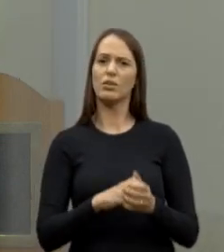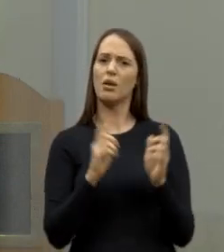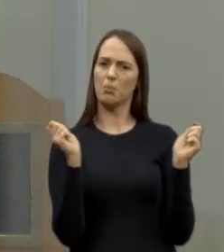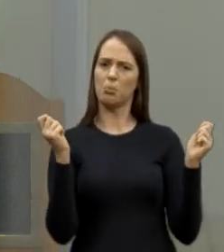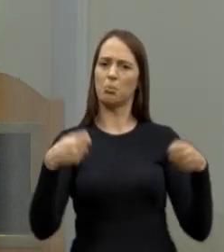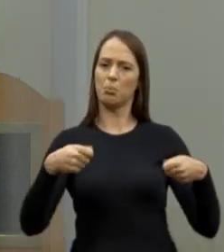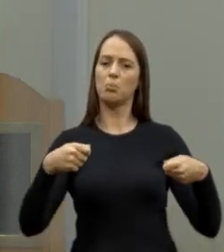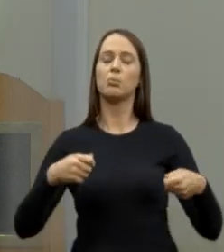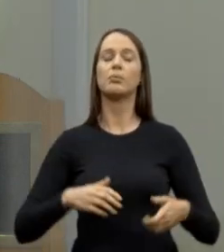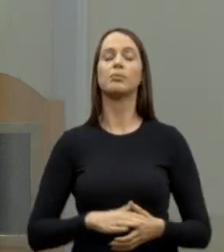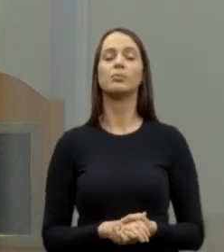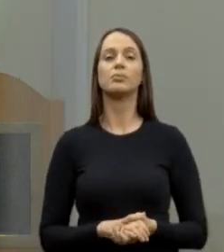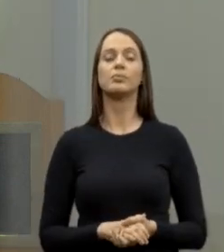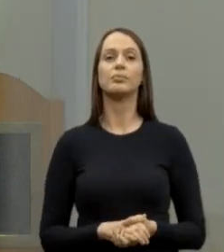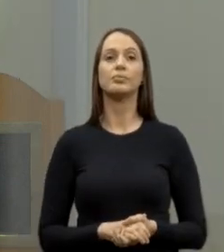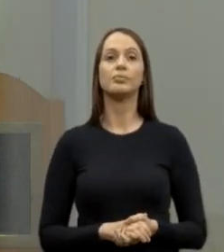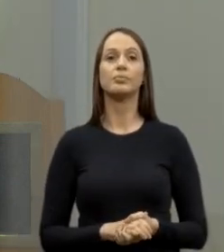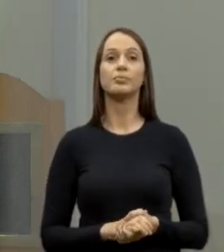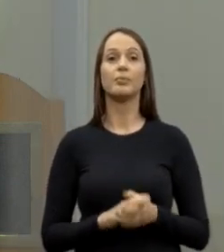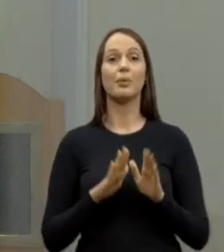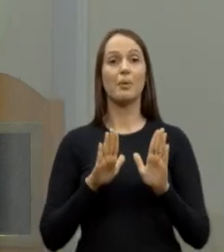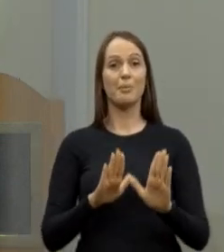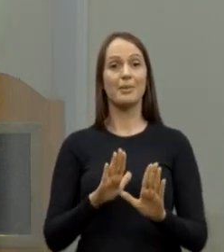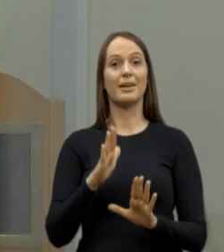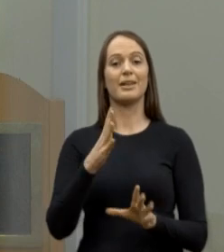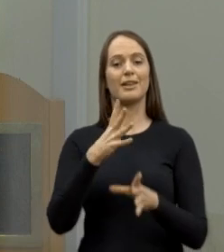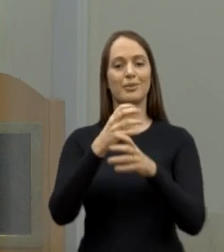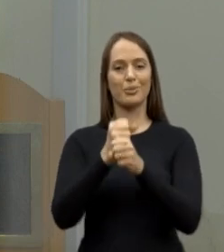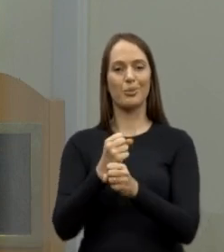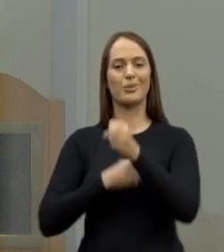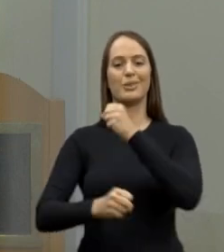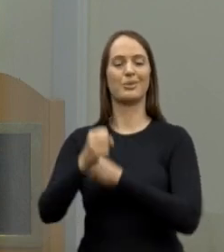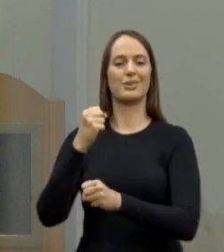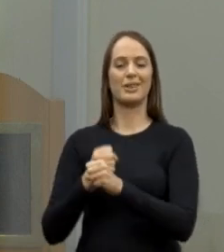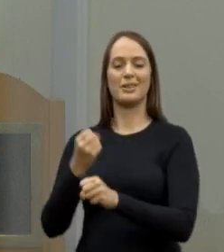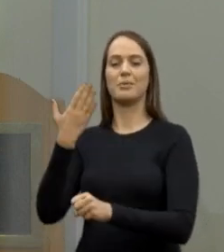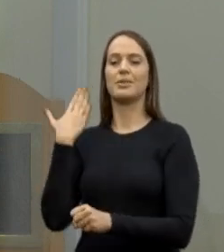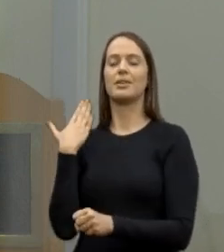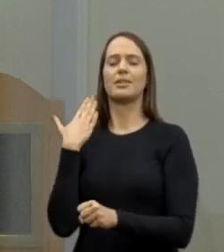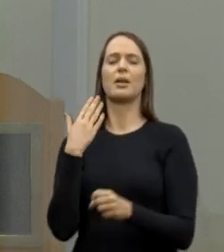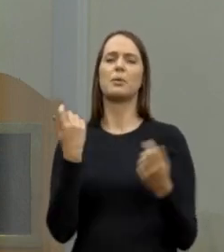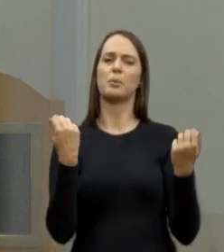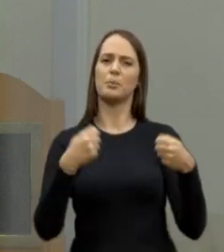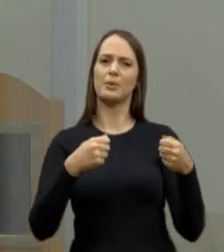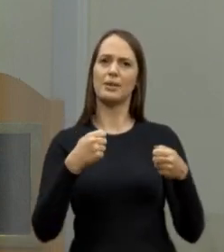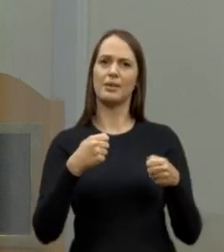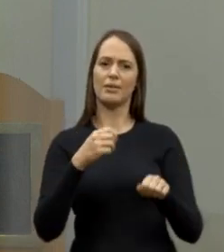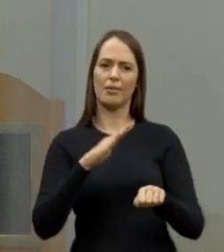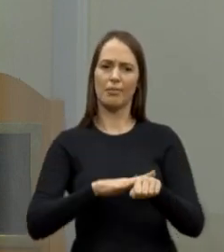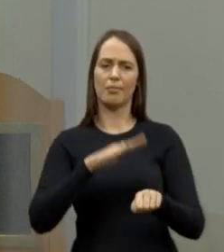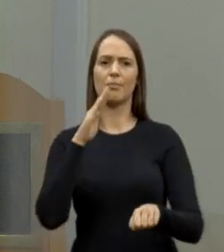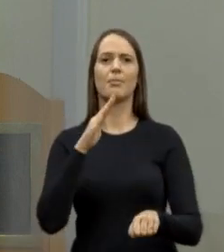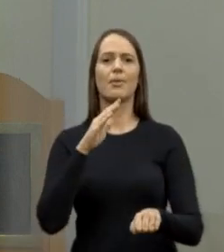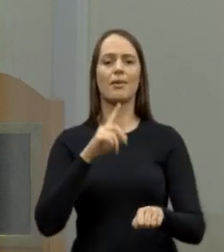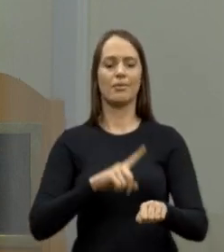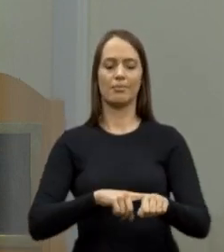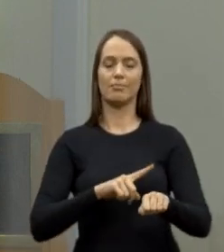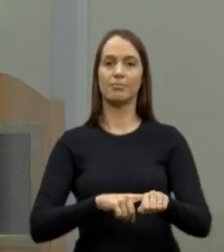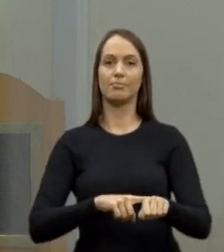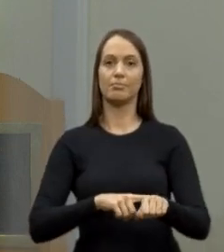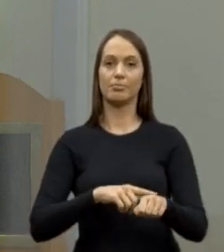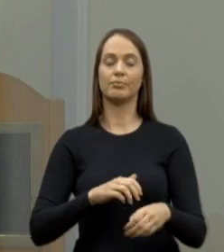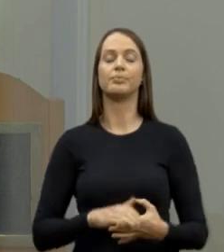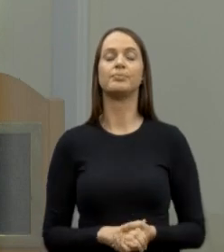de 2017 e 2018, precisaram de mais de 180 dias. É uma contradição sem tamanho, não